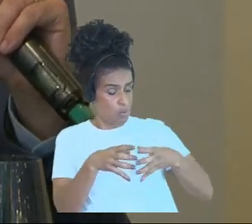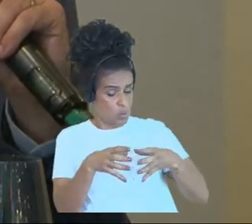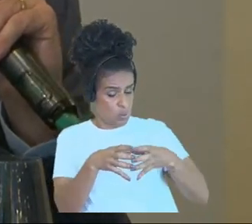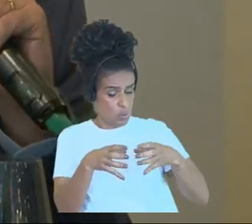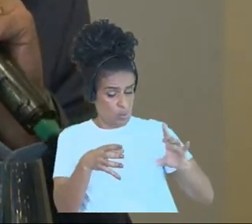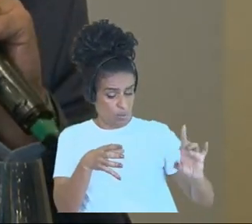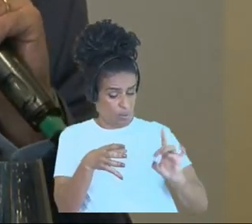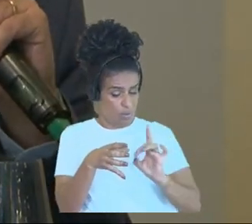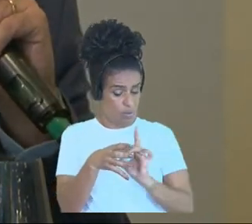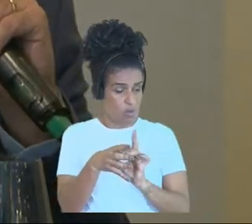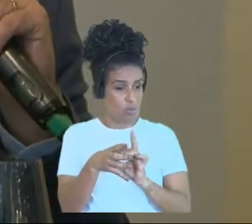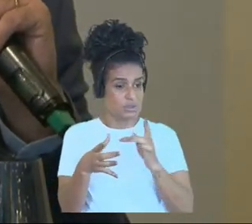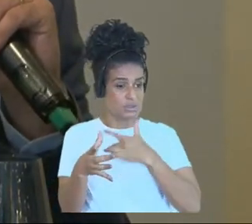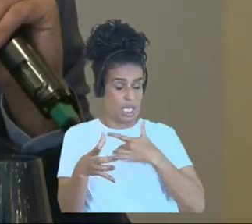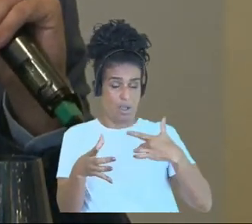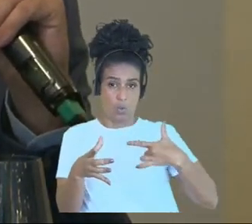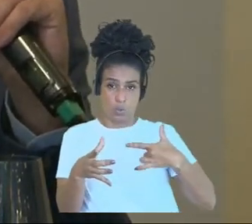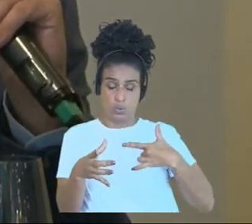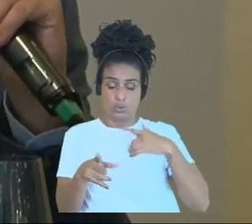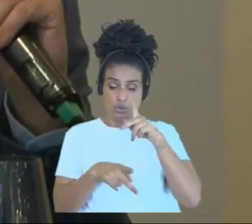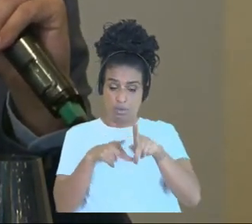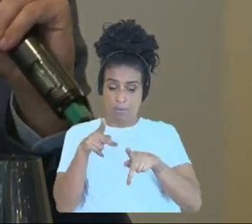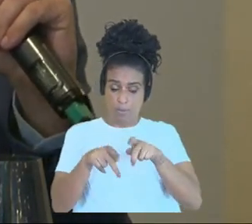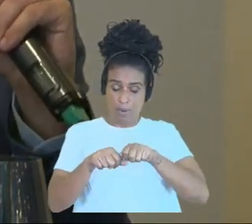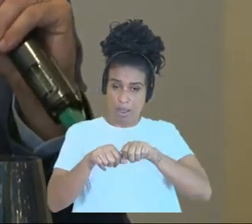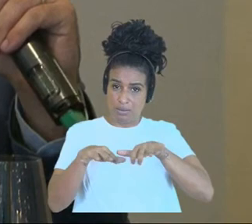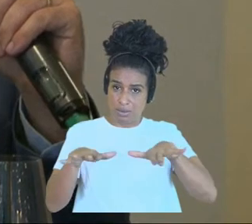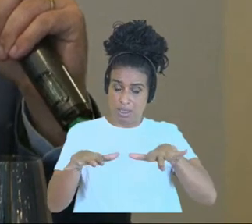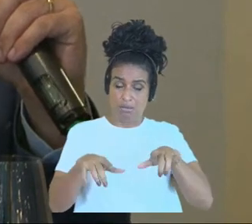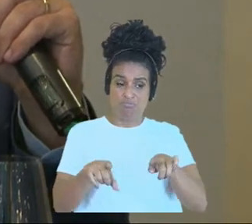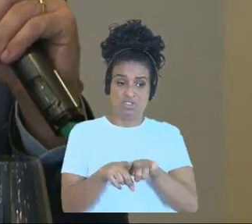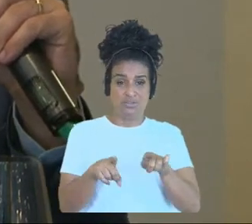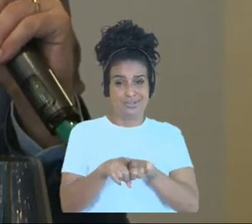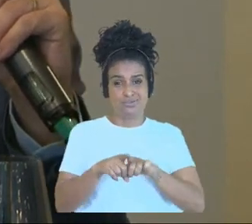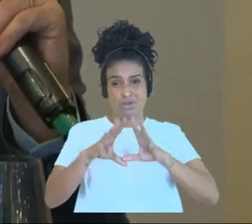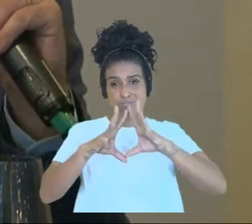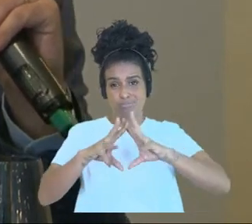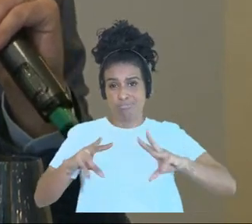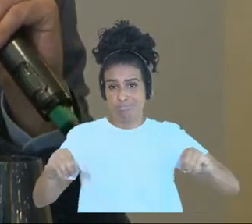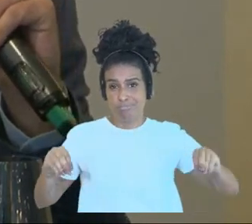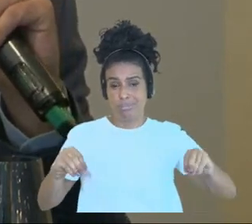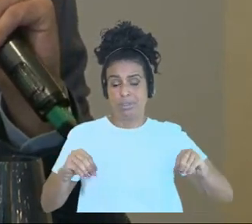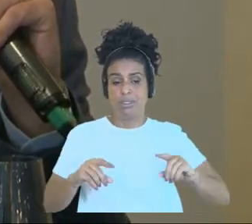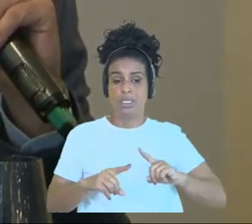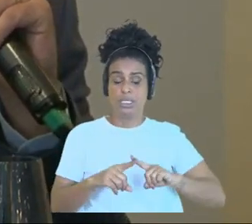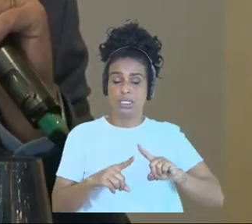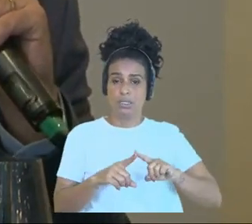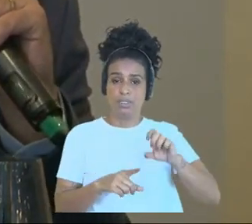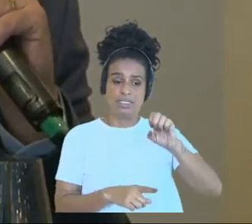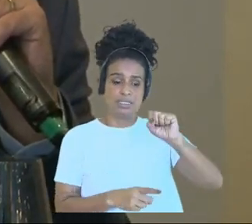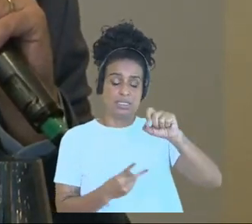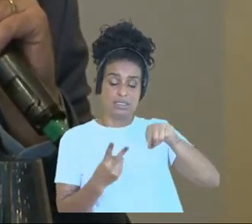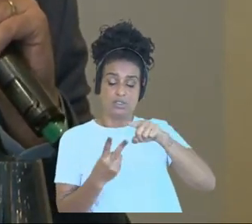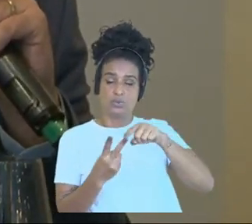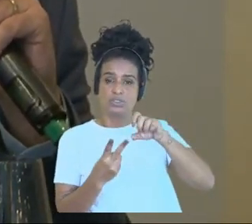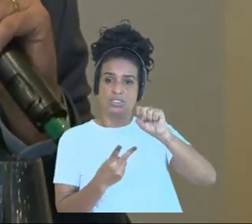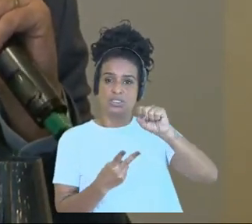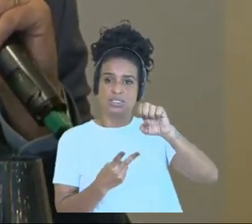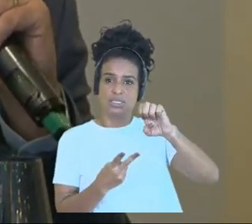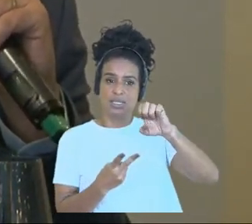que foi desmobilizado, e a CELAC, né, que é a Comunidade dos Estados Latino-Americanos e Caribenhos, que nunca teve uma